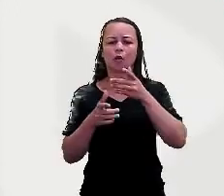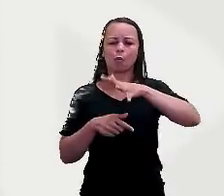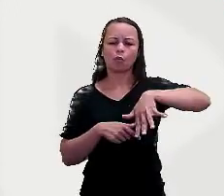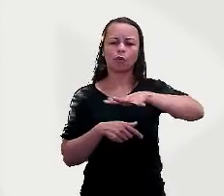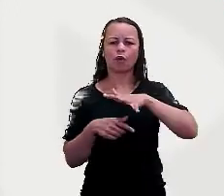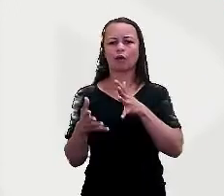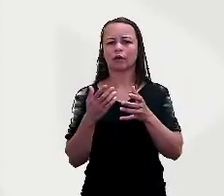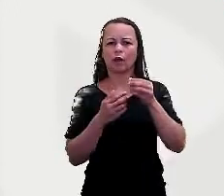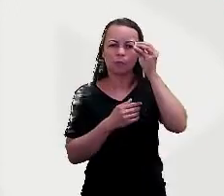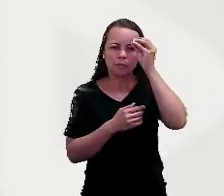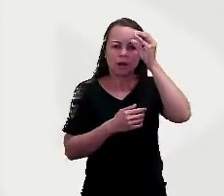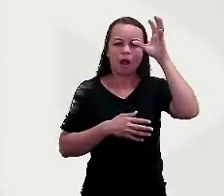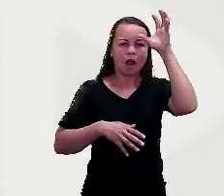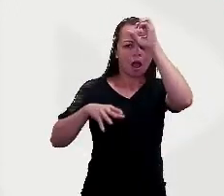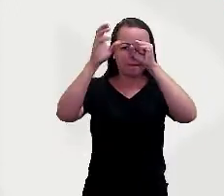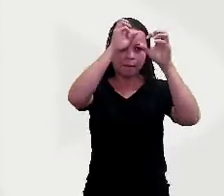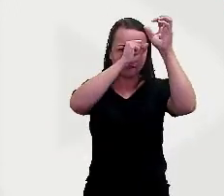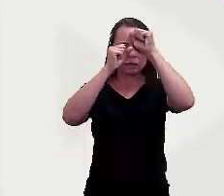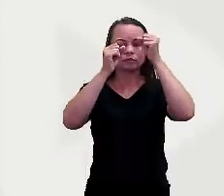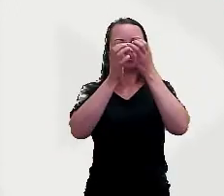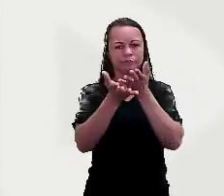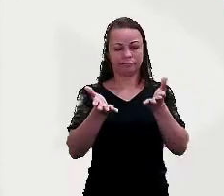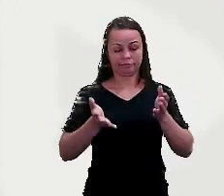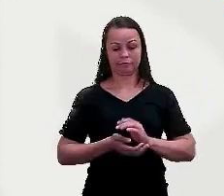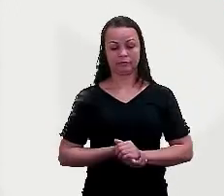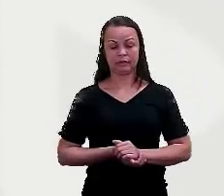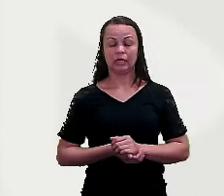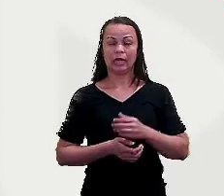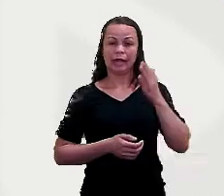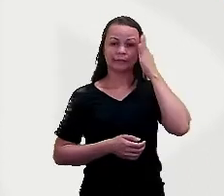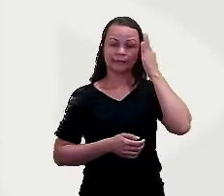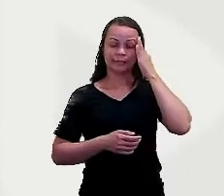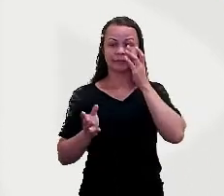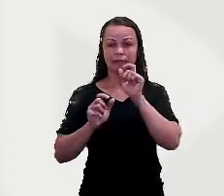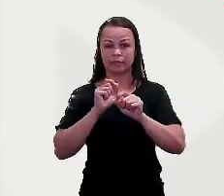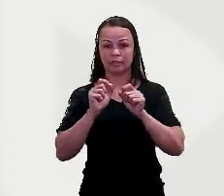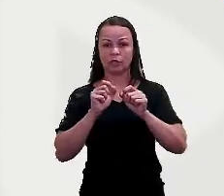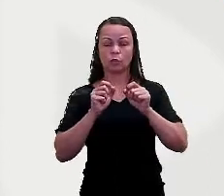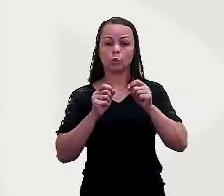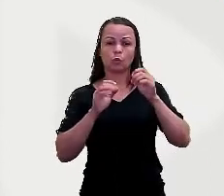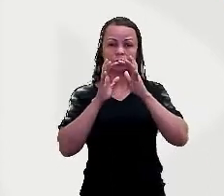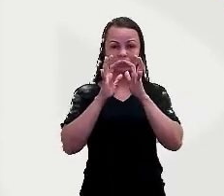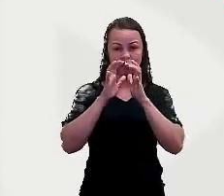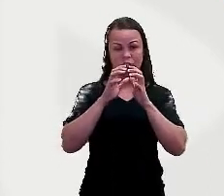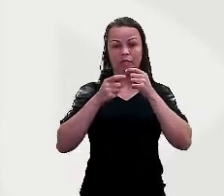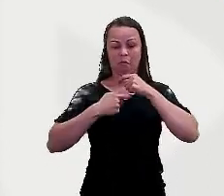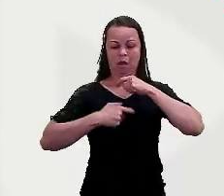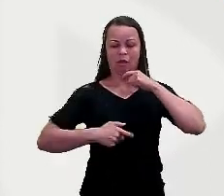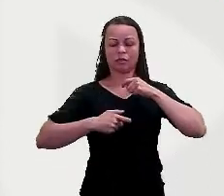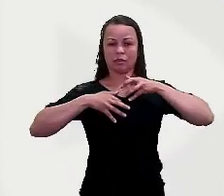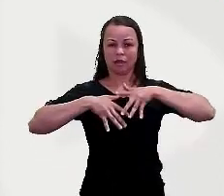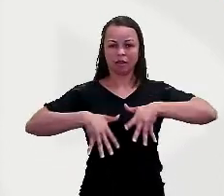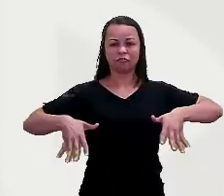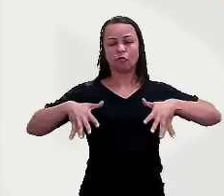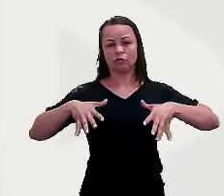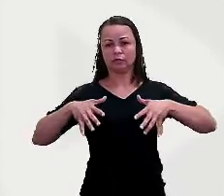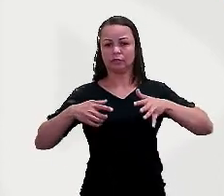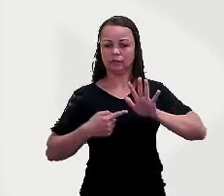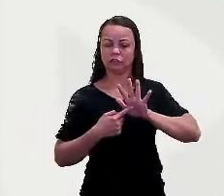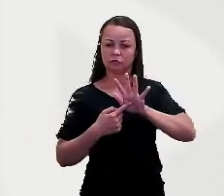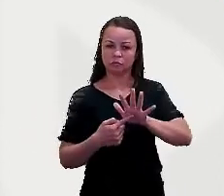aí, qual é o objetivo? É compreender que o sistema nervoso é a parte do organismo que transmite